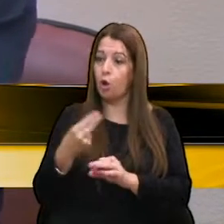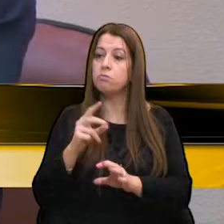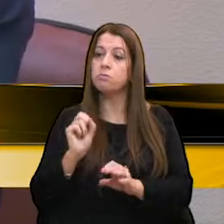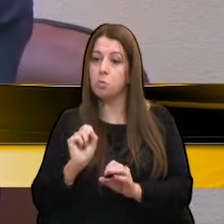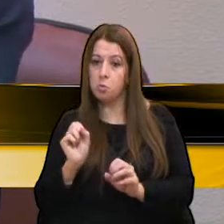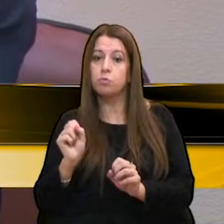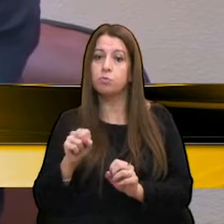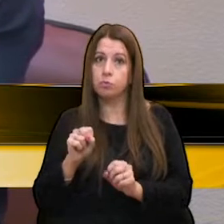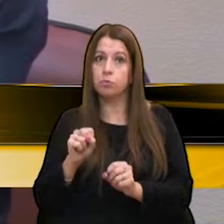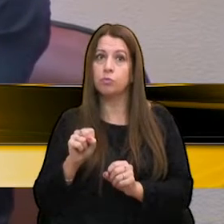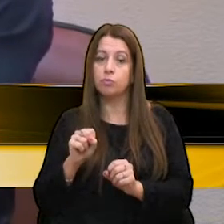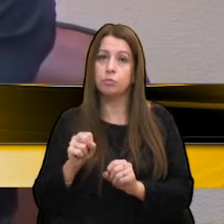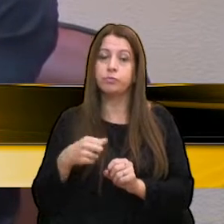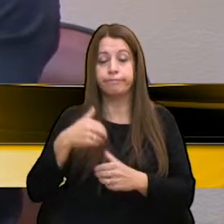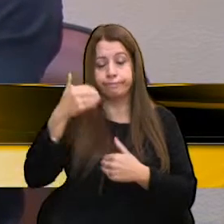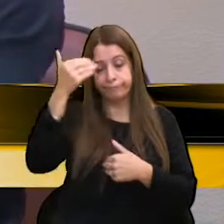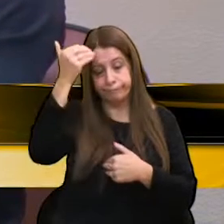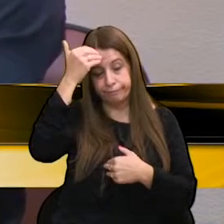somos. Então,